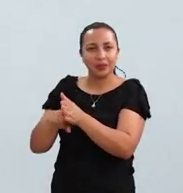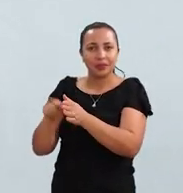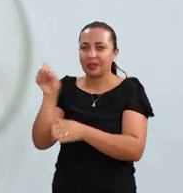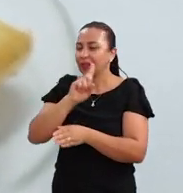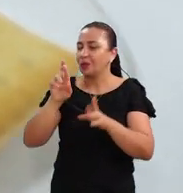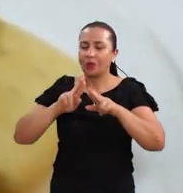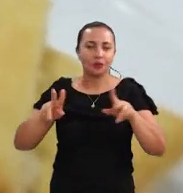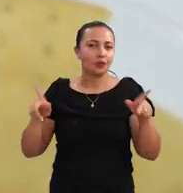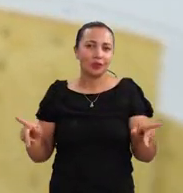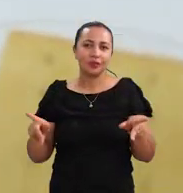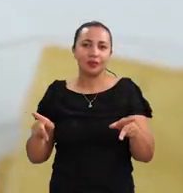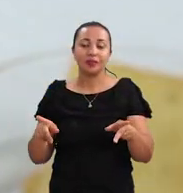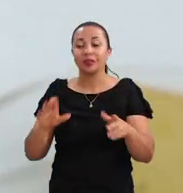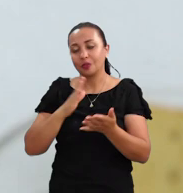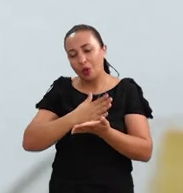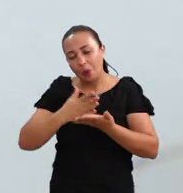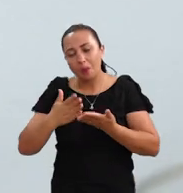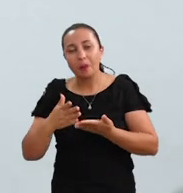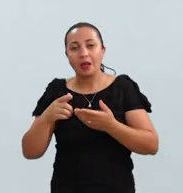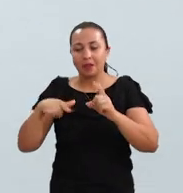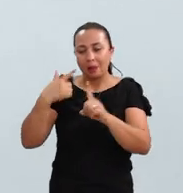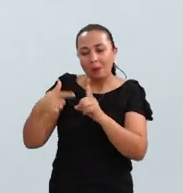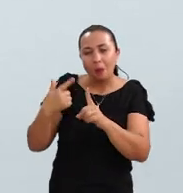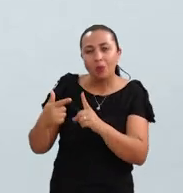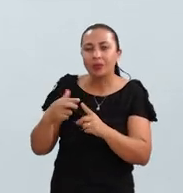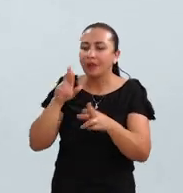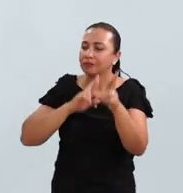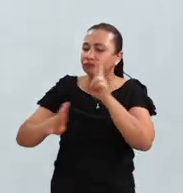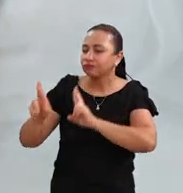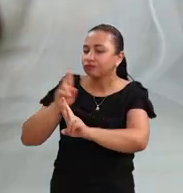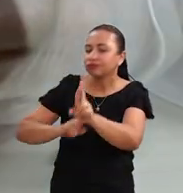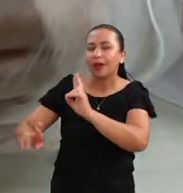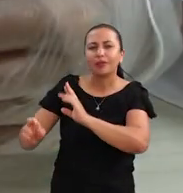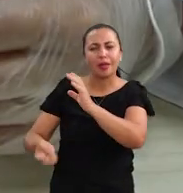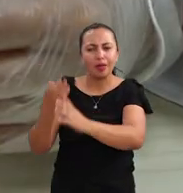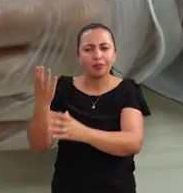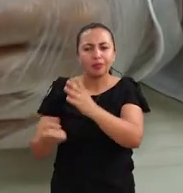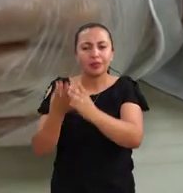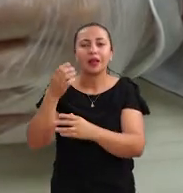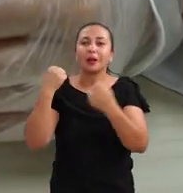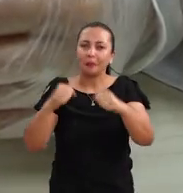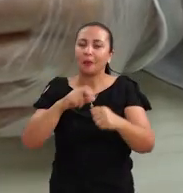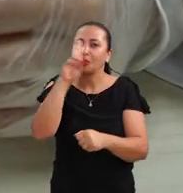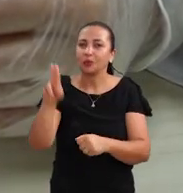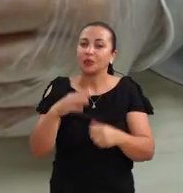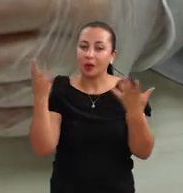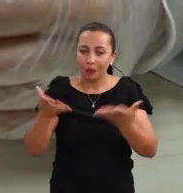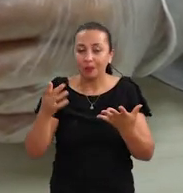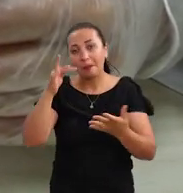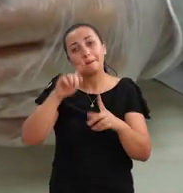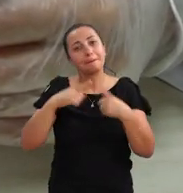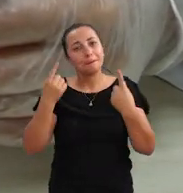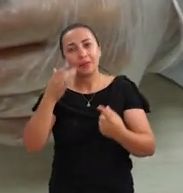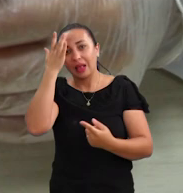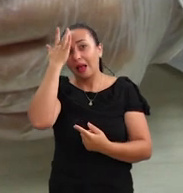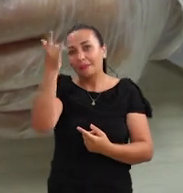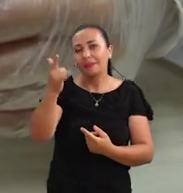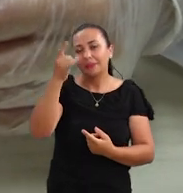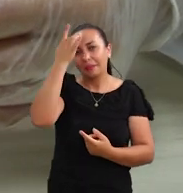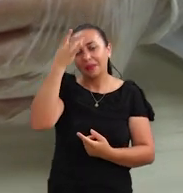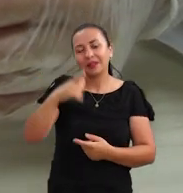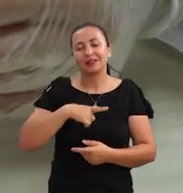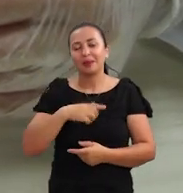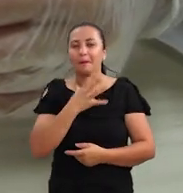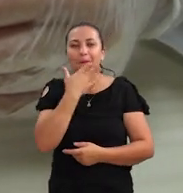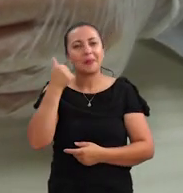né? Então, a gente começa a produzir respostas aqui que a gente pode sim utilizar já hoje, mas um amanhã, né, para ser melhor